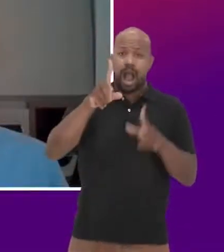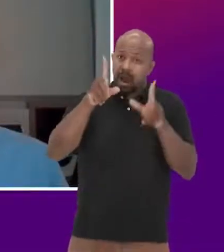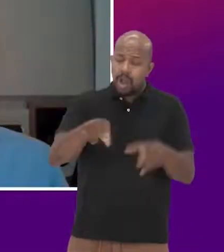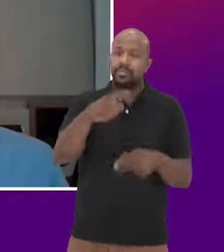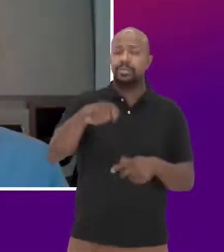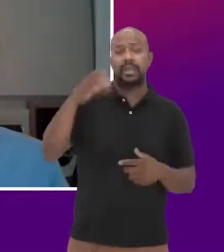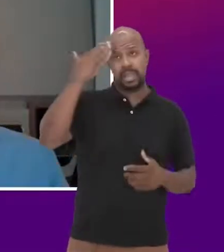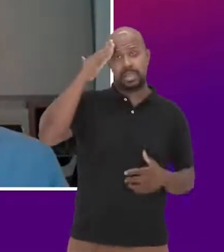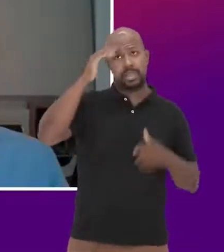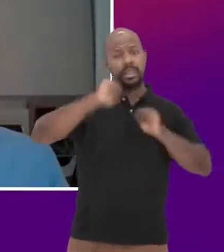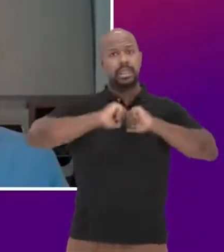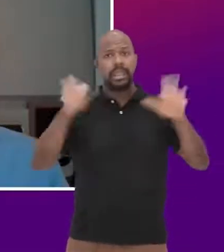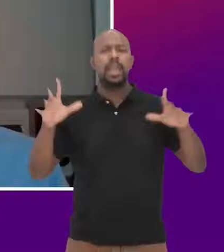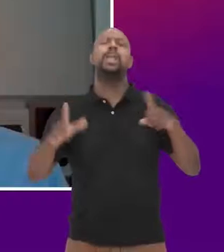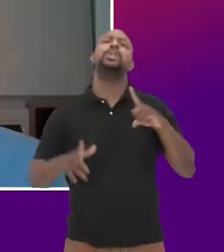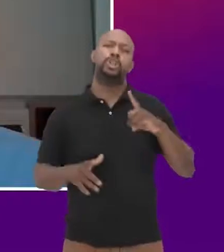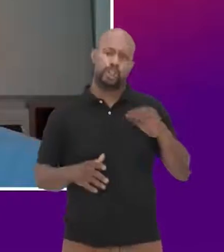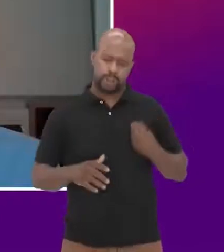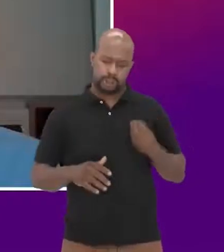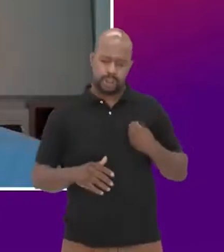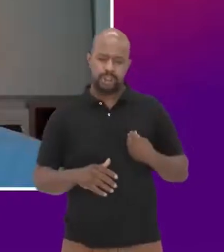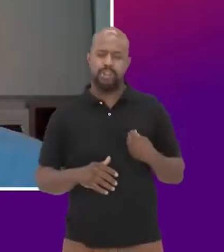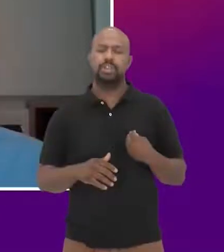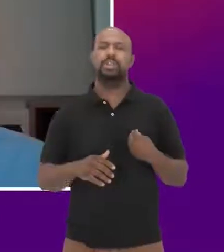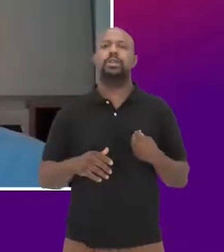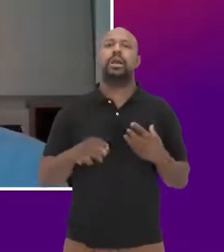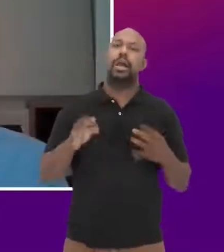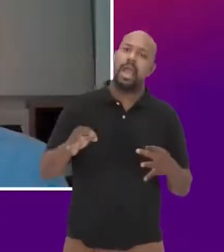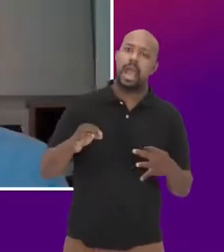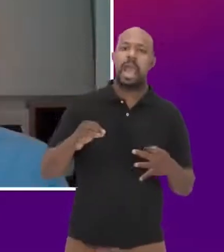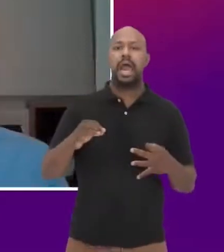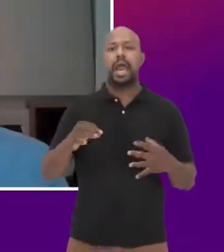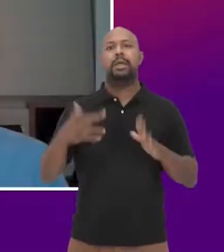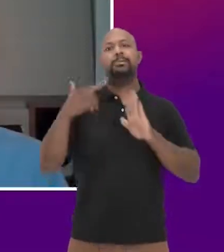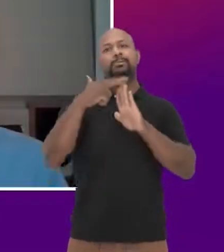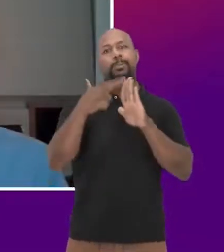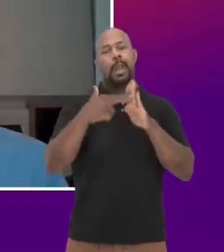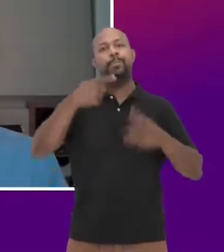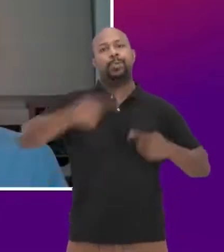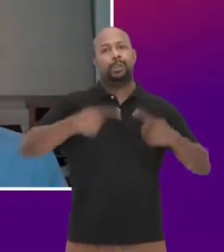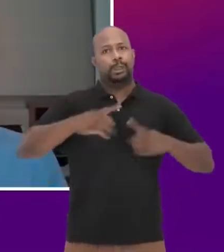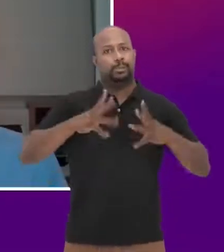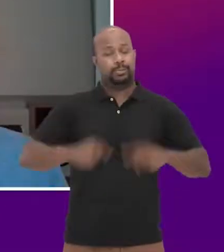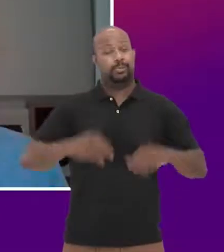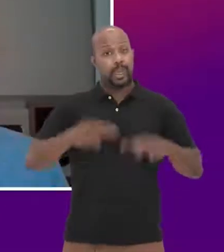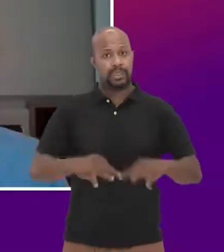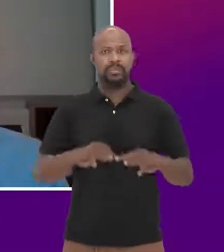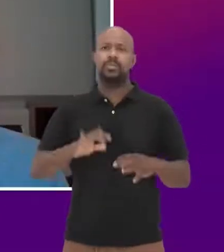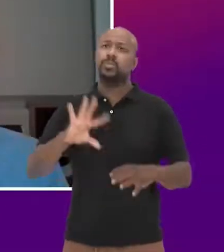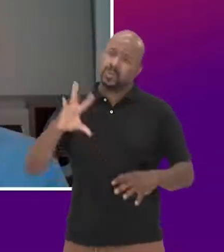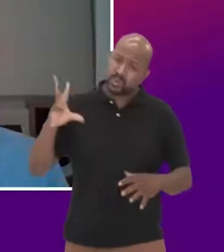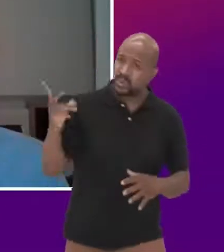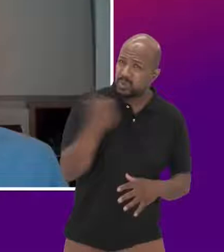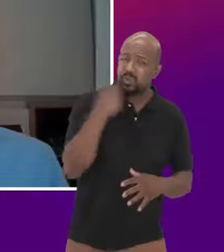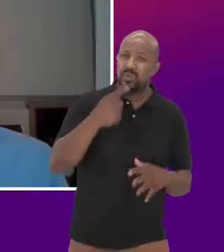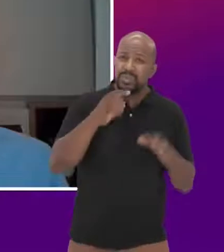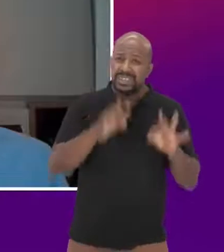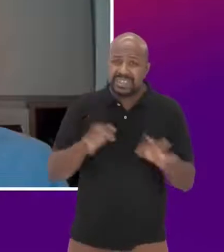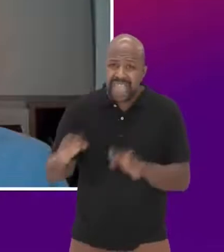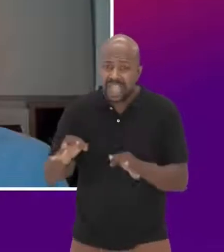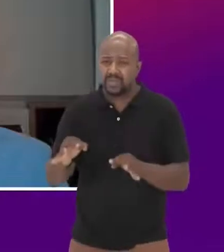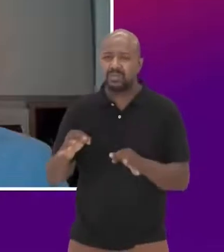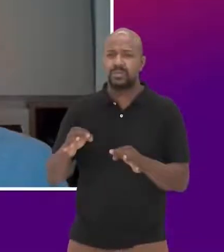deve entender que existe o politicamente correto, muitas vezes tudo certo